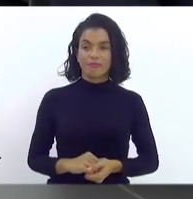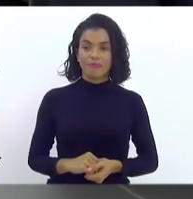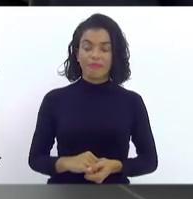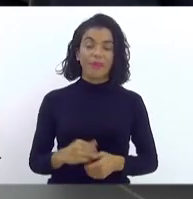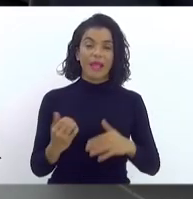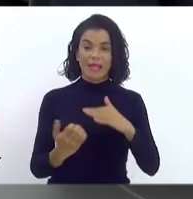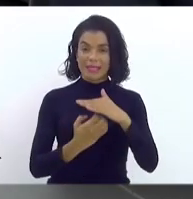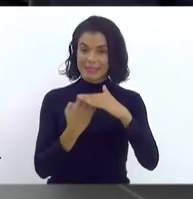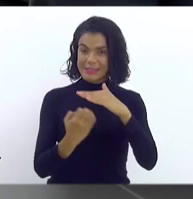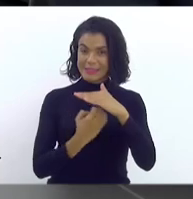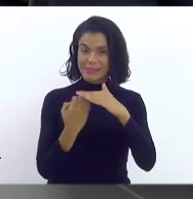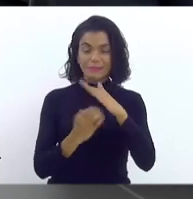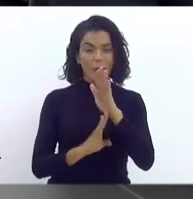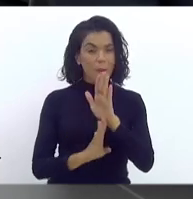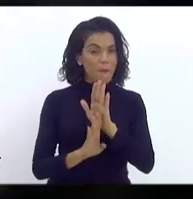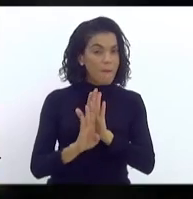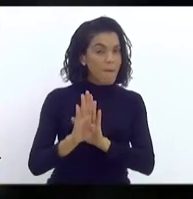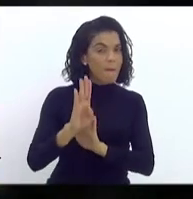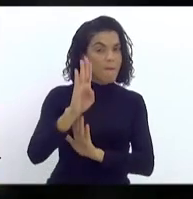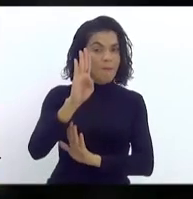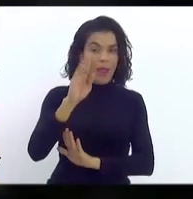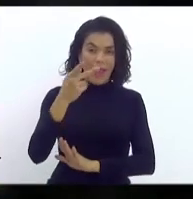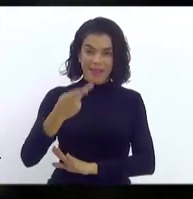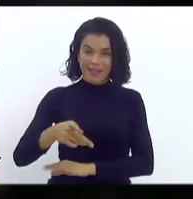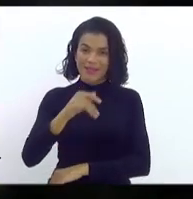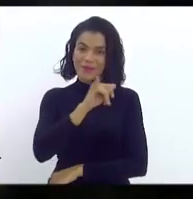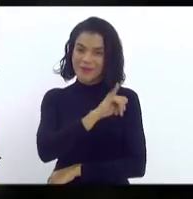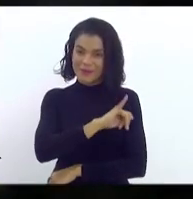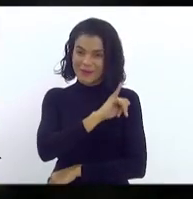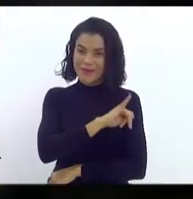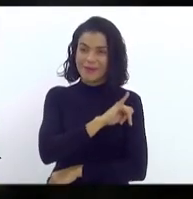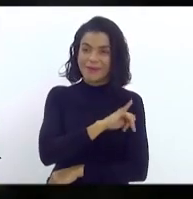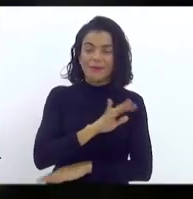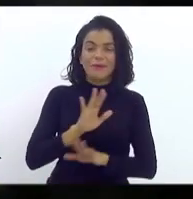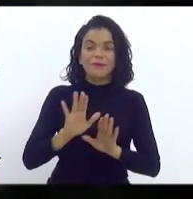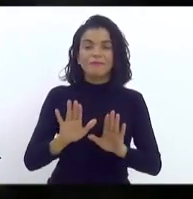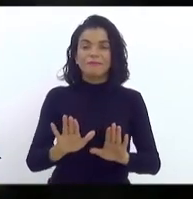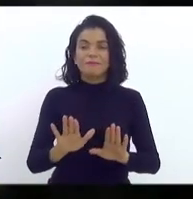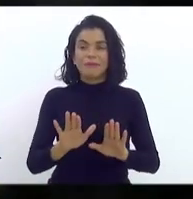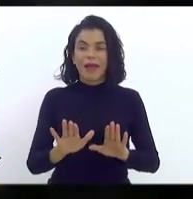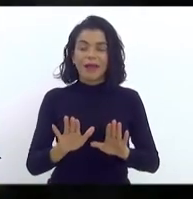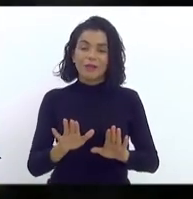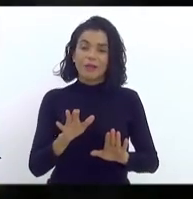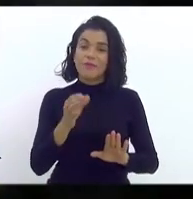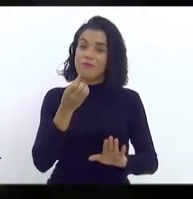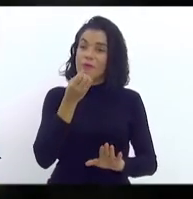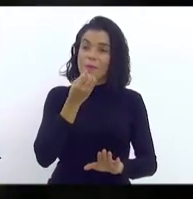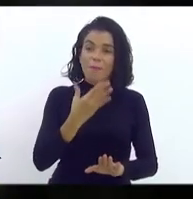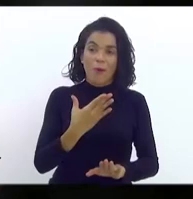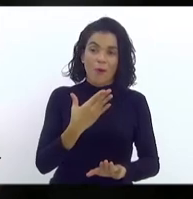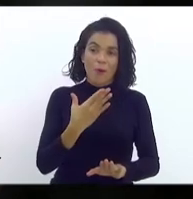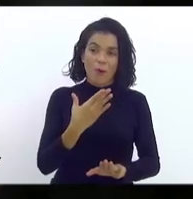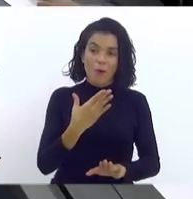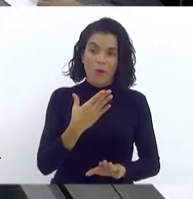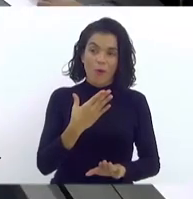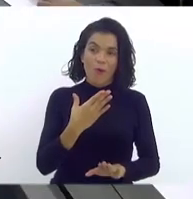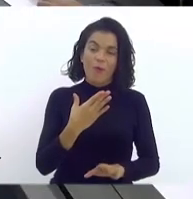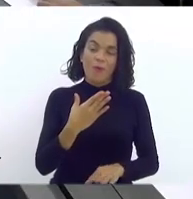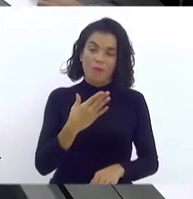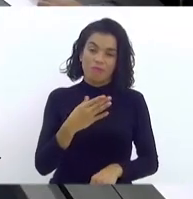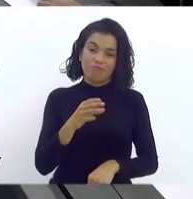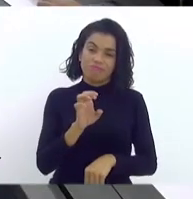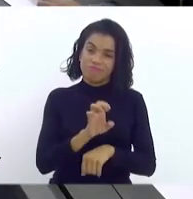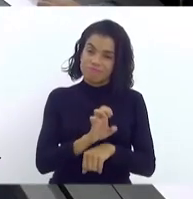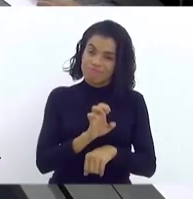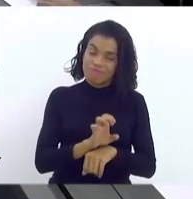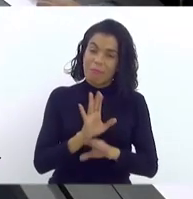que a empresa teve aqui no Rio de Janeiro, né, mas não foi bom para o nosso estado, né, foi um sucesso